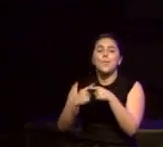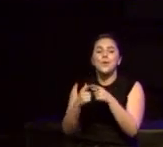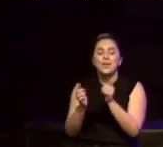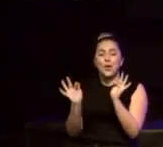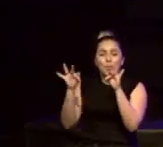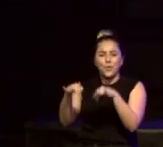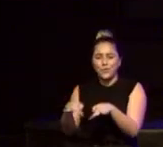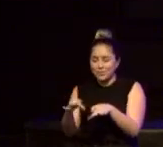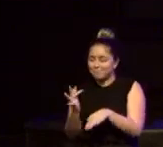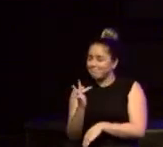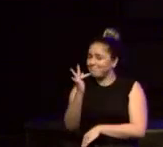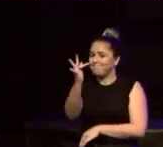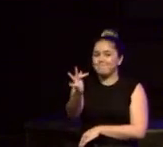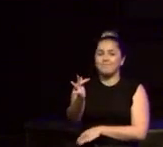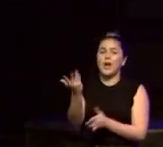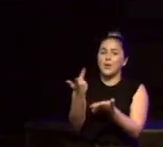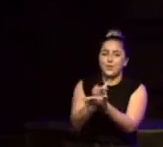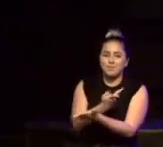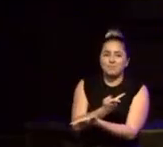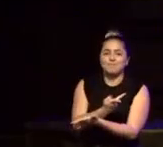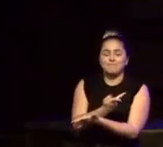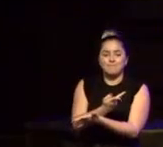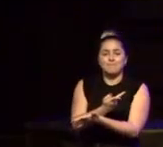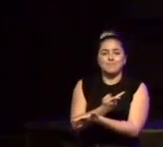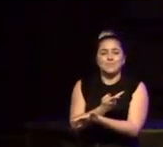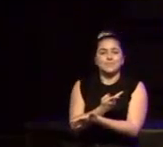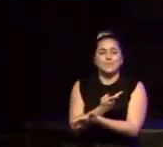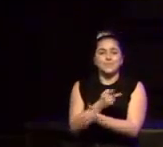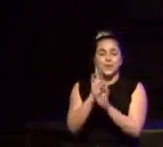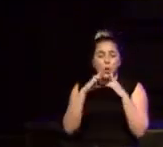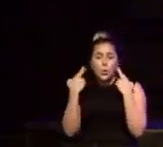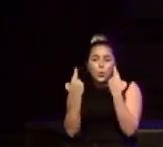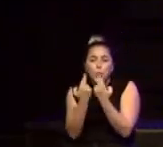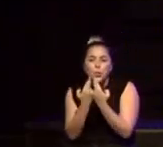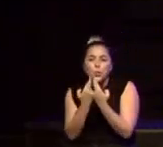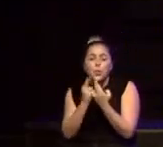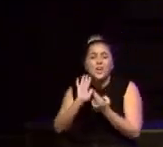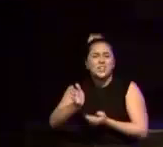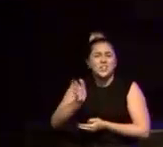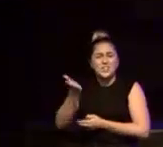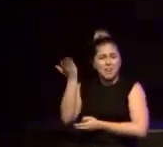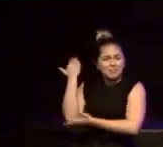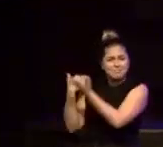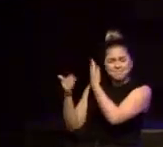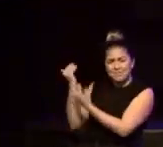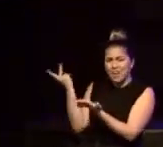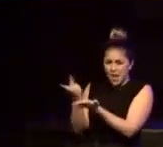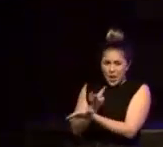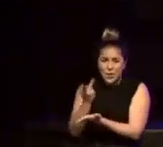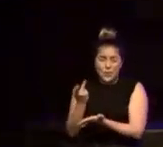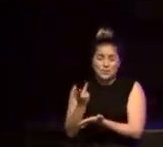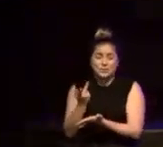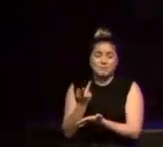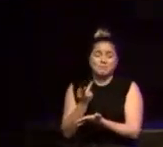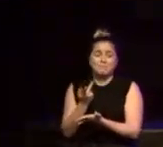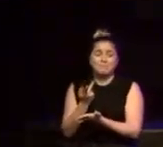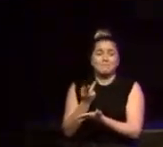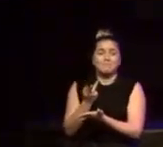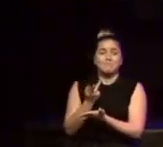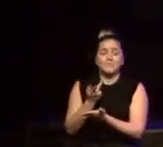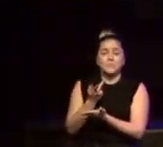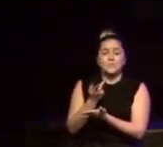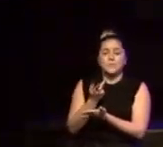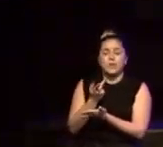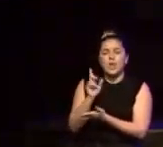próximo. Queridos, o hábito de se reunir era uma prática central nos primeiros seguidores de Jesus. Não